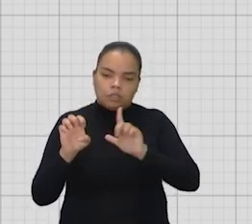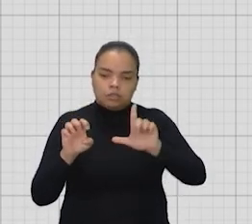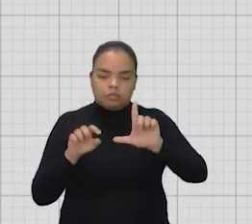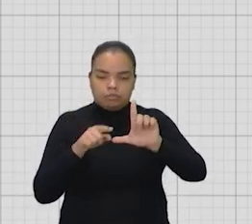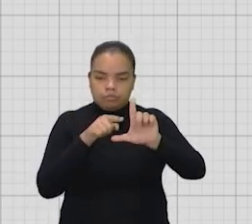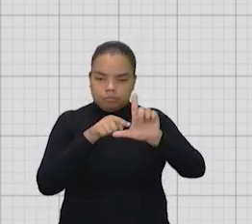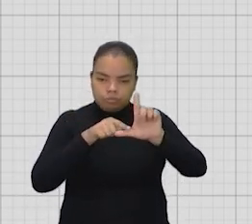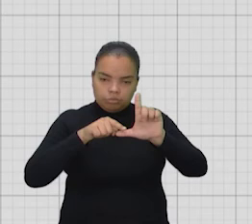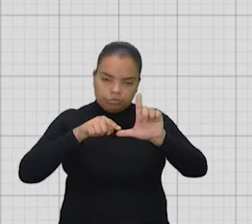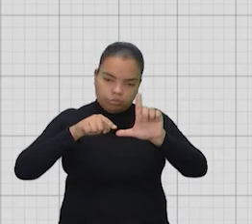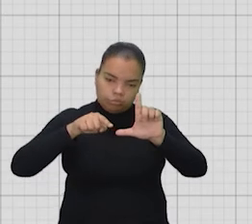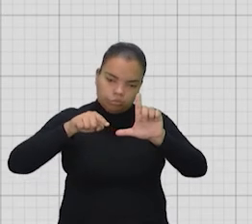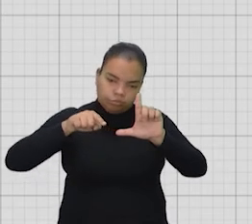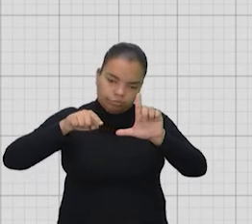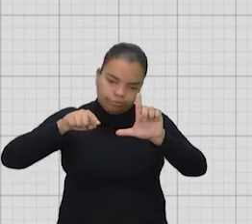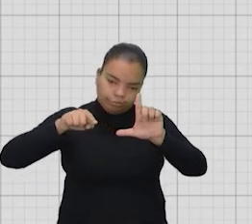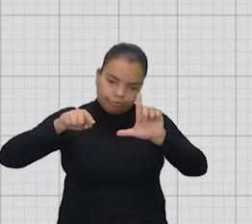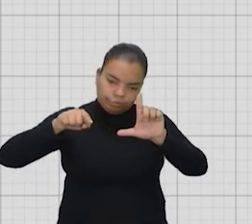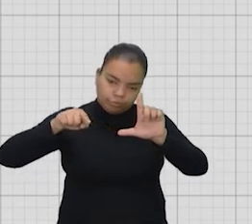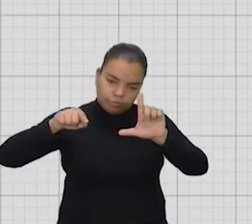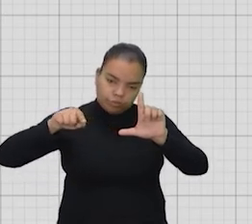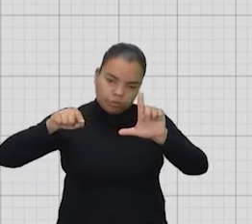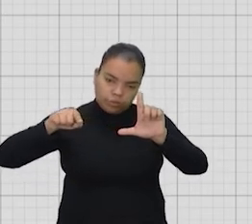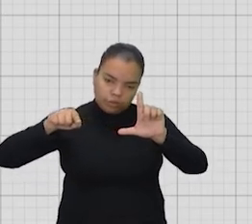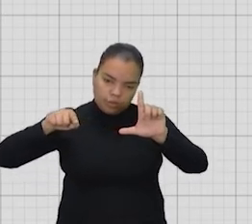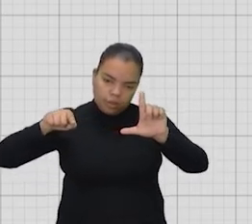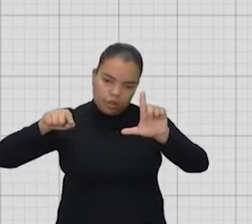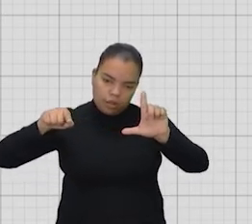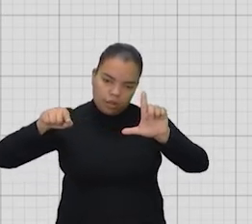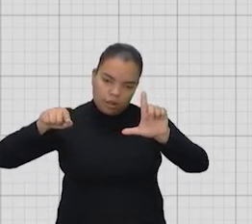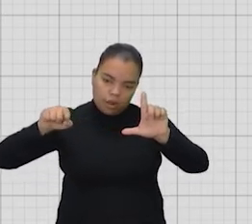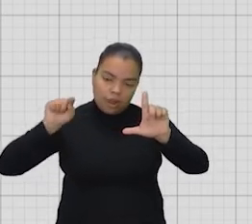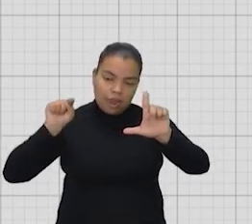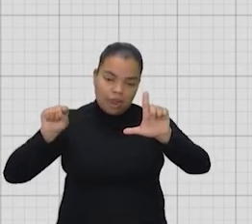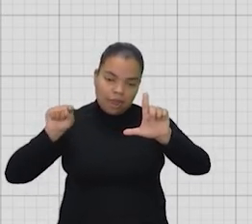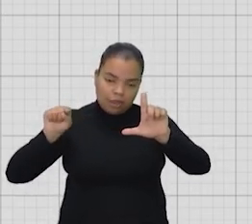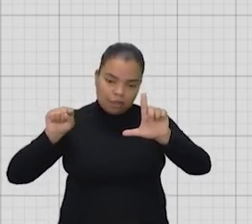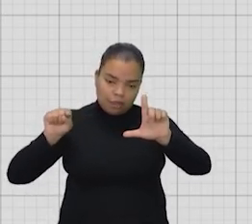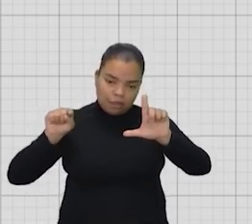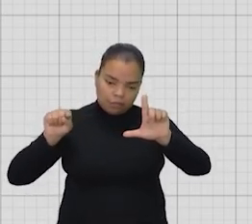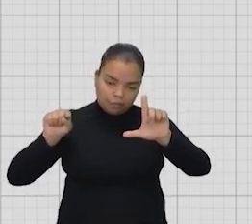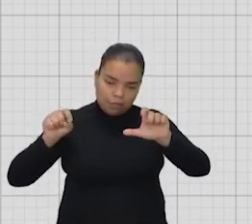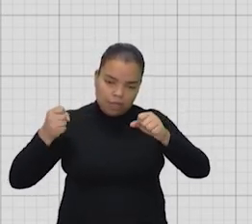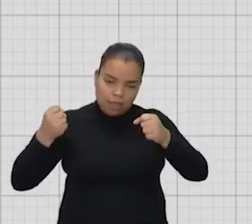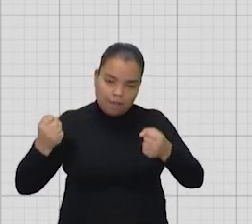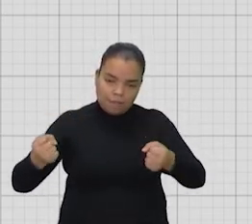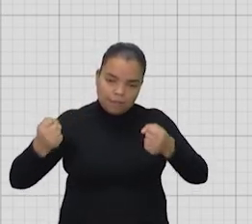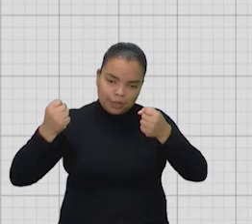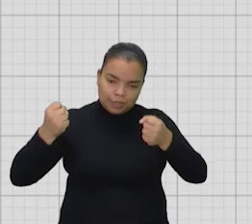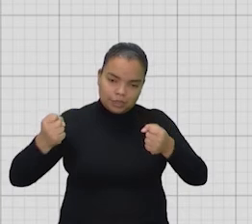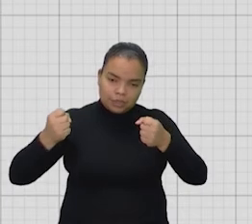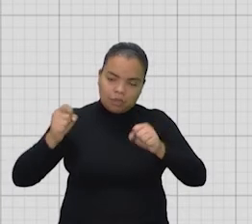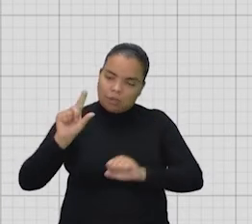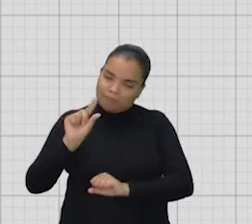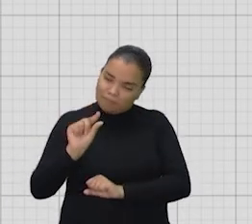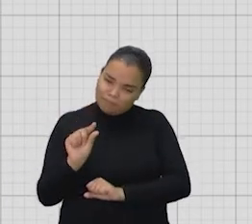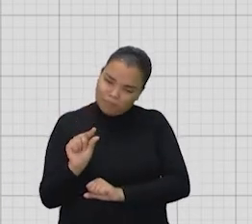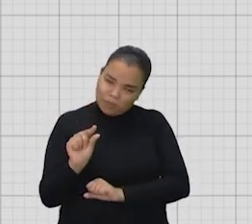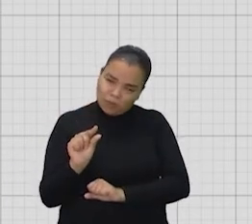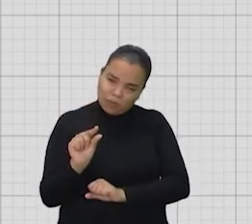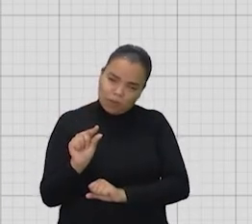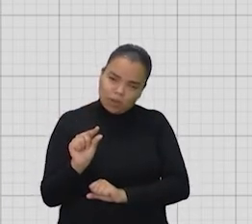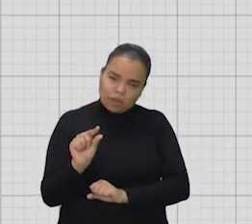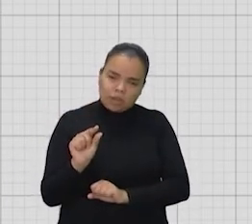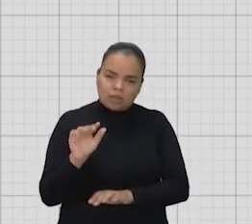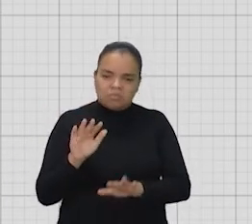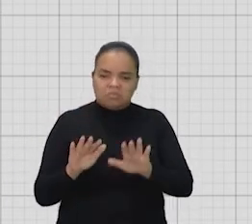dá 8 quilômetros, né? 8.839. Lá, a pressão atmosférica é muito menor. Ela é